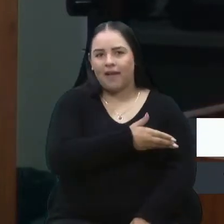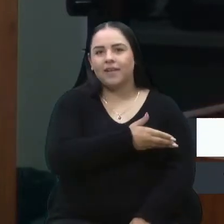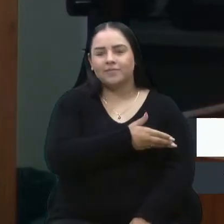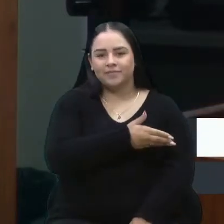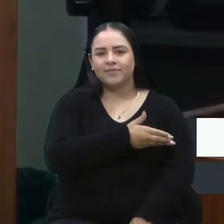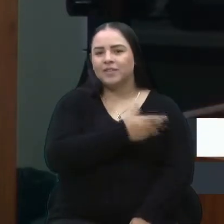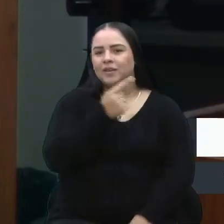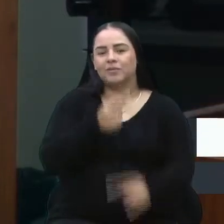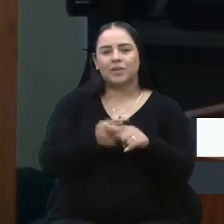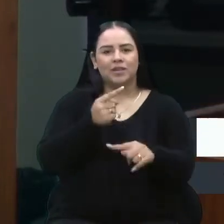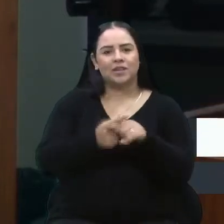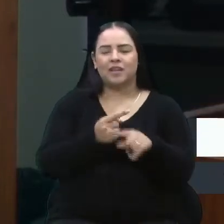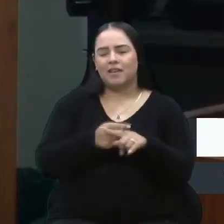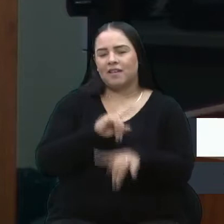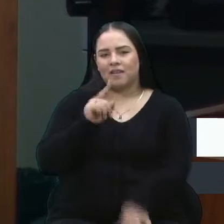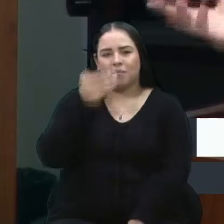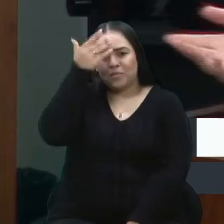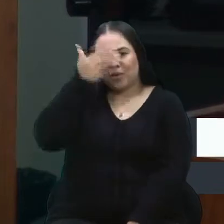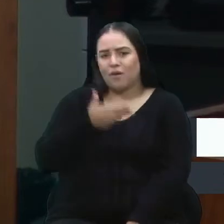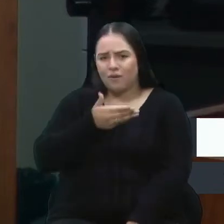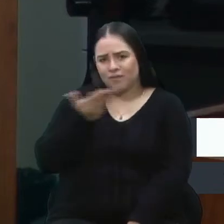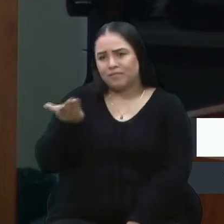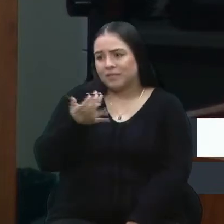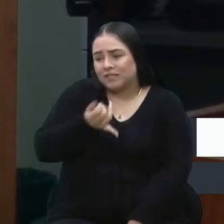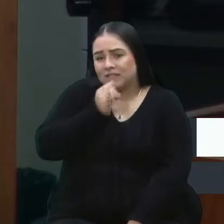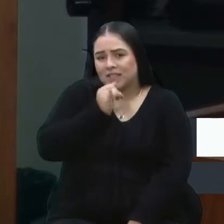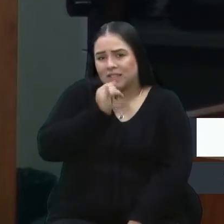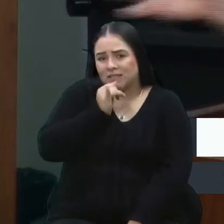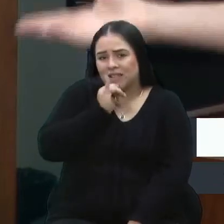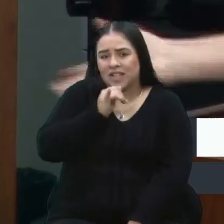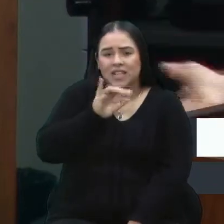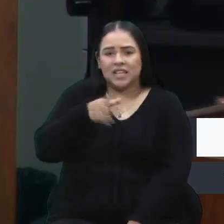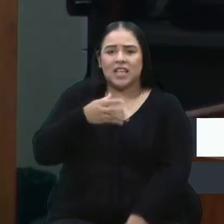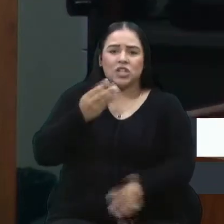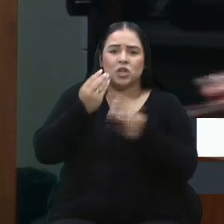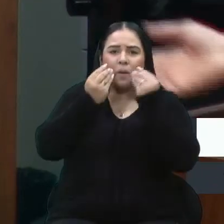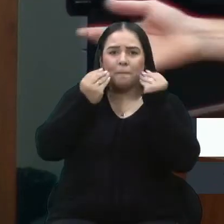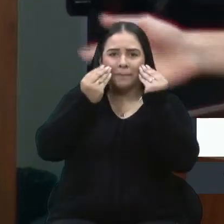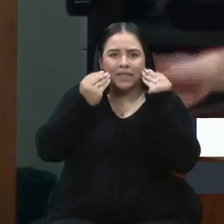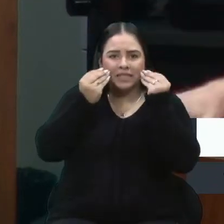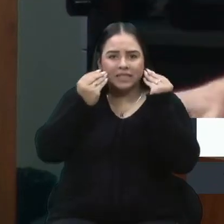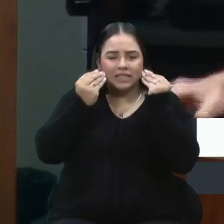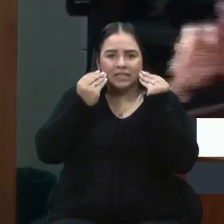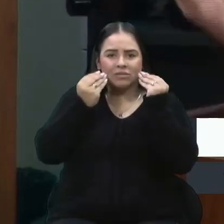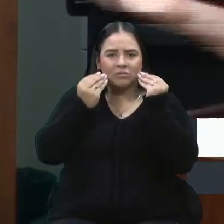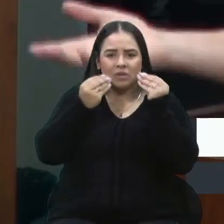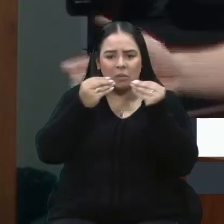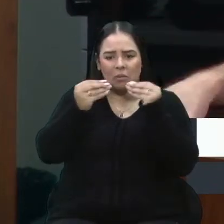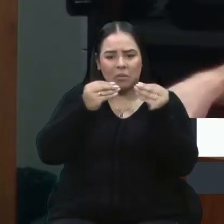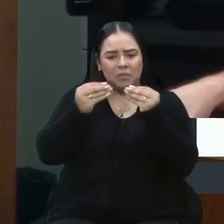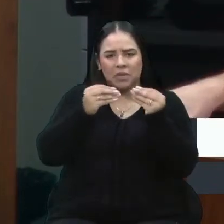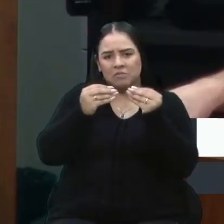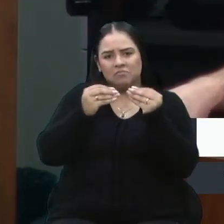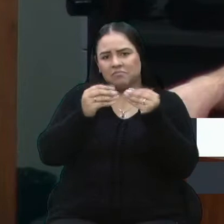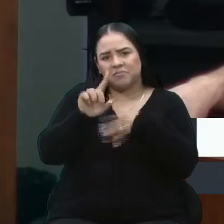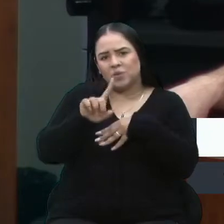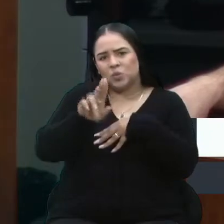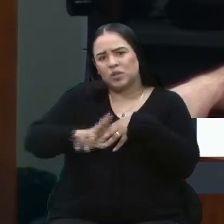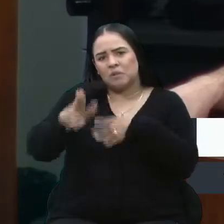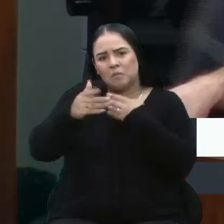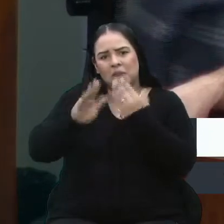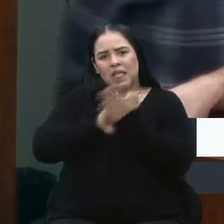foi comprovadamente por exemplo as máscaras de pano e Vereador vai tirar o comprovadamente que não serviu de nada além de atrapalhar